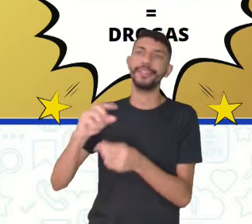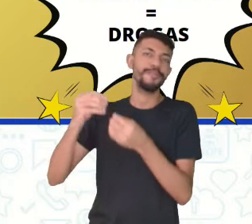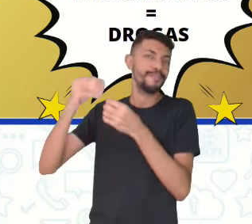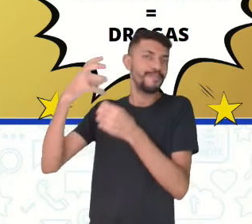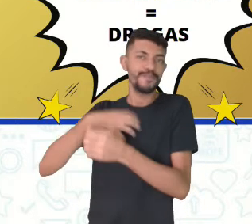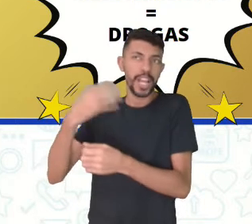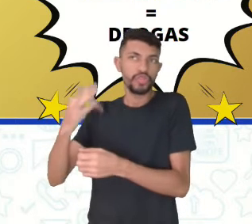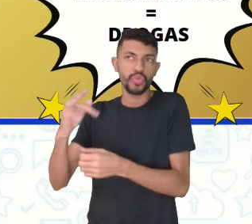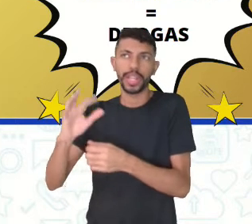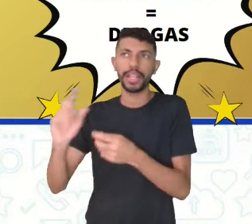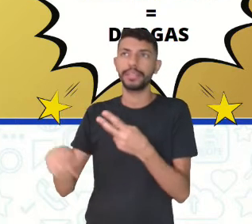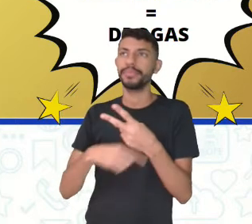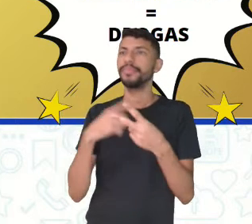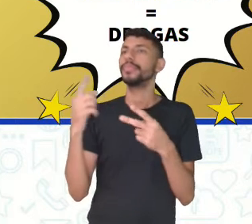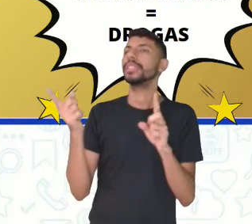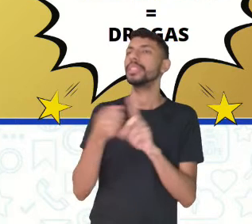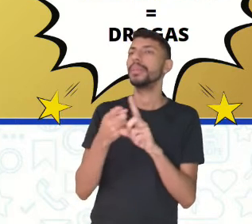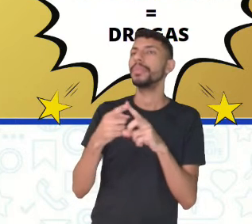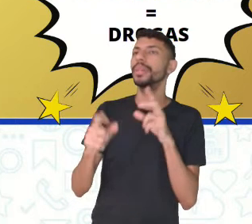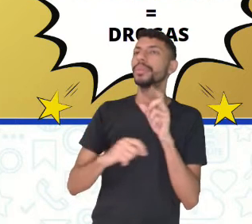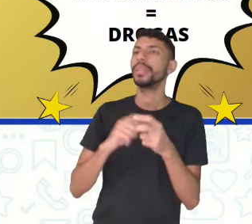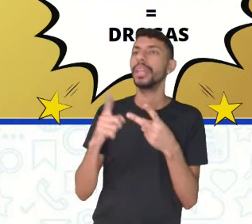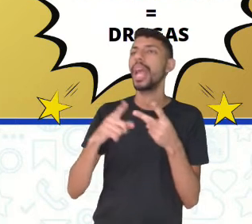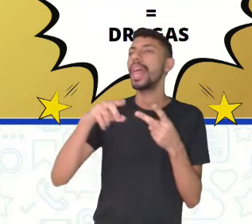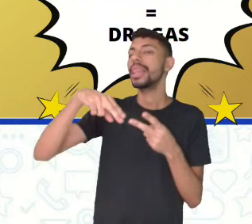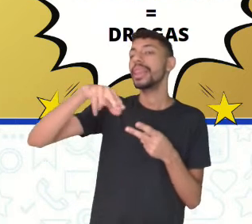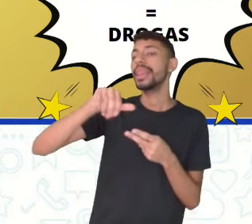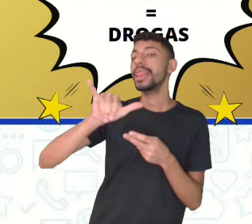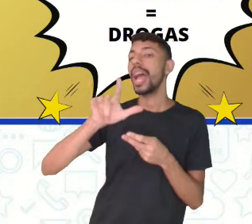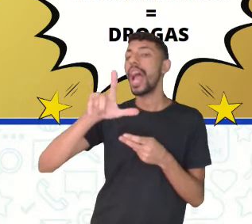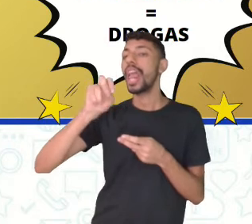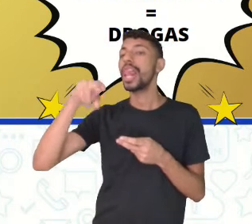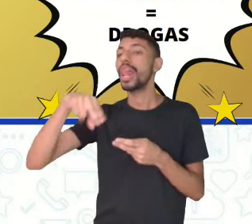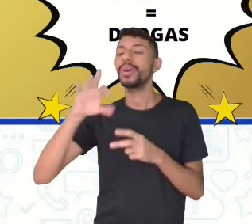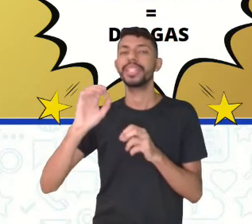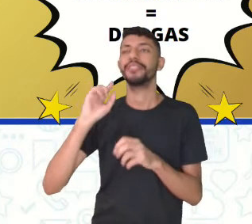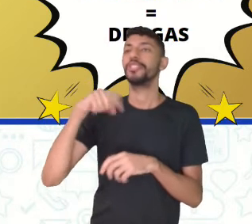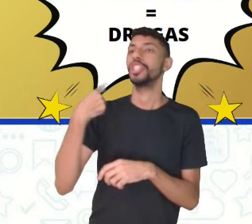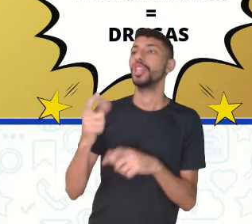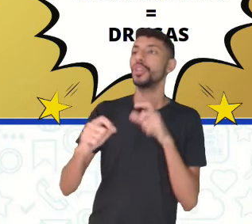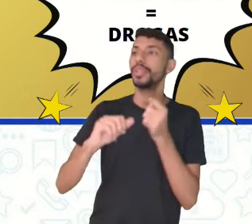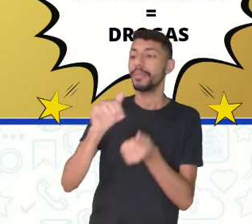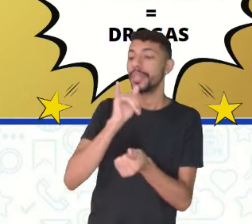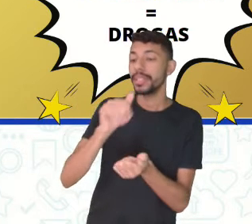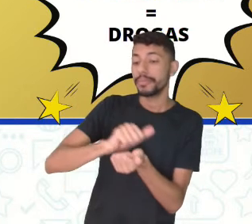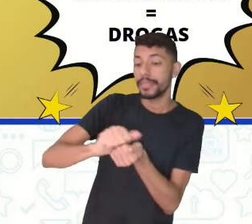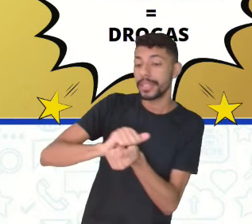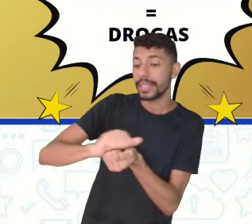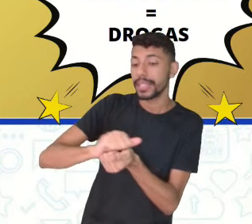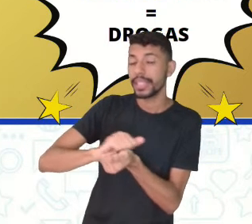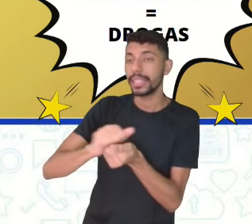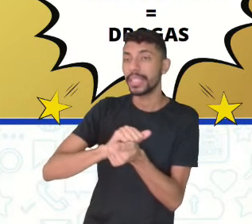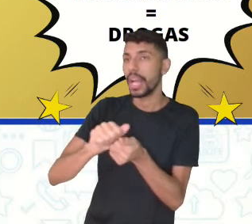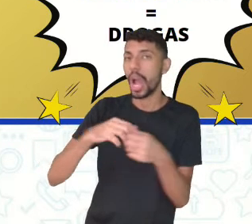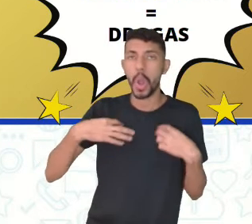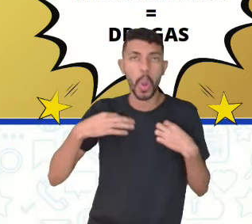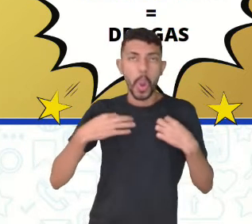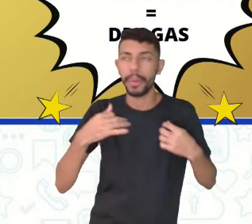né? Vimos a questão do nylon, que à medida que a gente está lavando uma bermuda de nylon, uma calça de